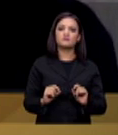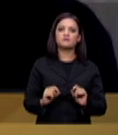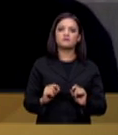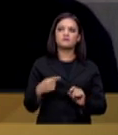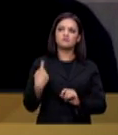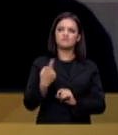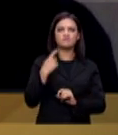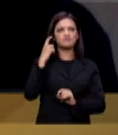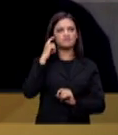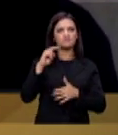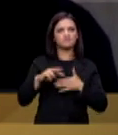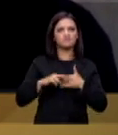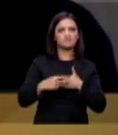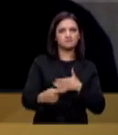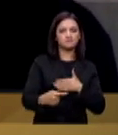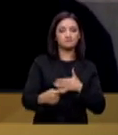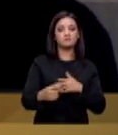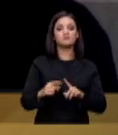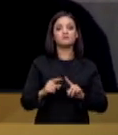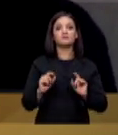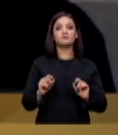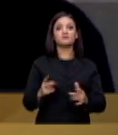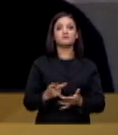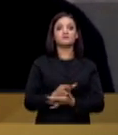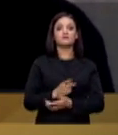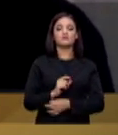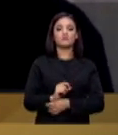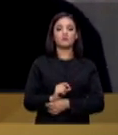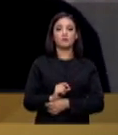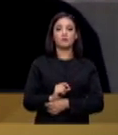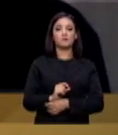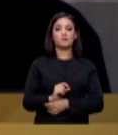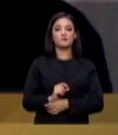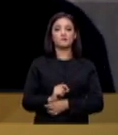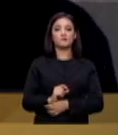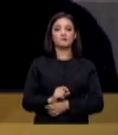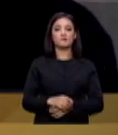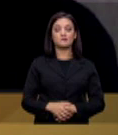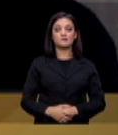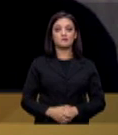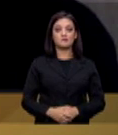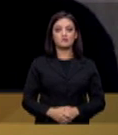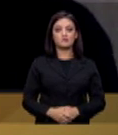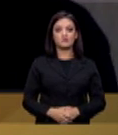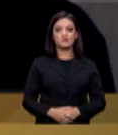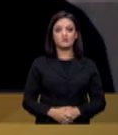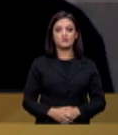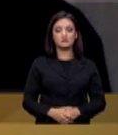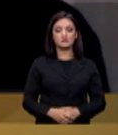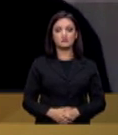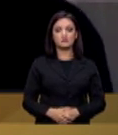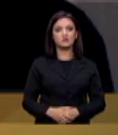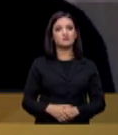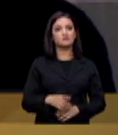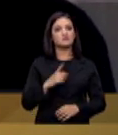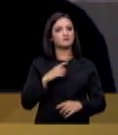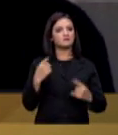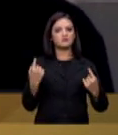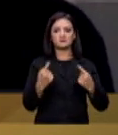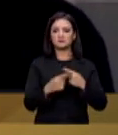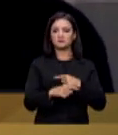que nós temos neste caso é uma violação flagrante ao inciso